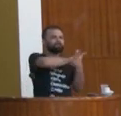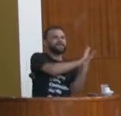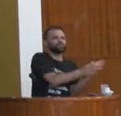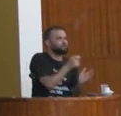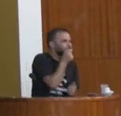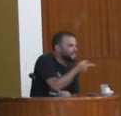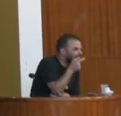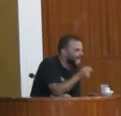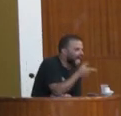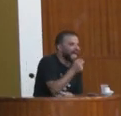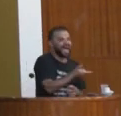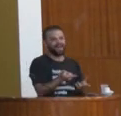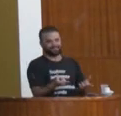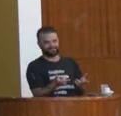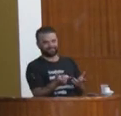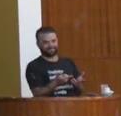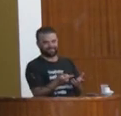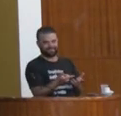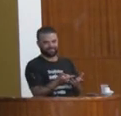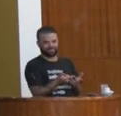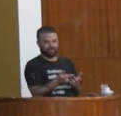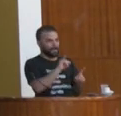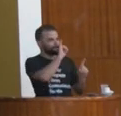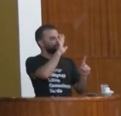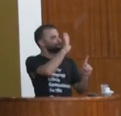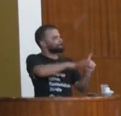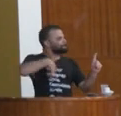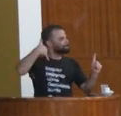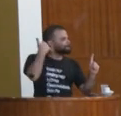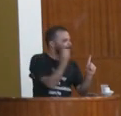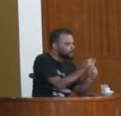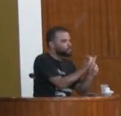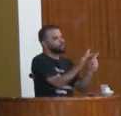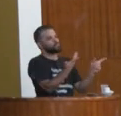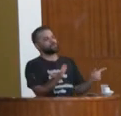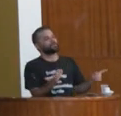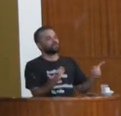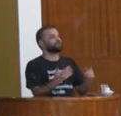um tratamento degradante. Ele pode ser